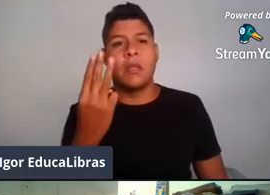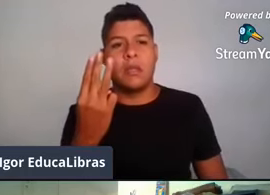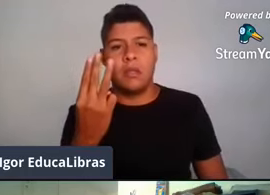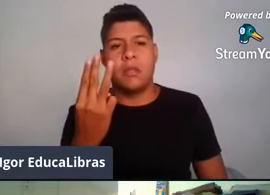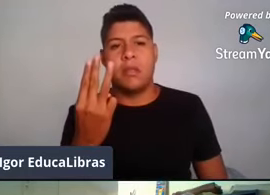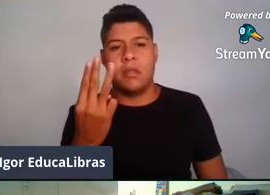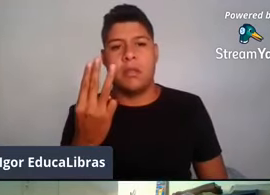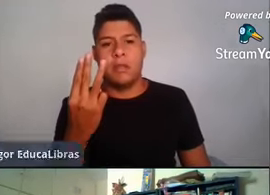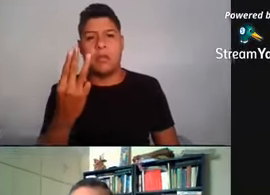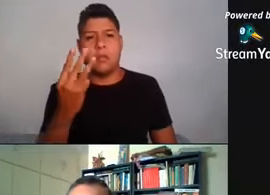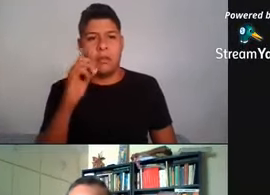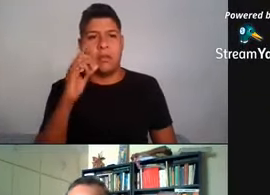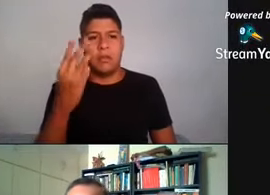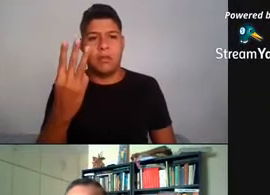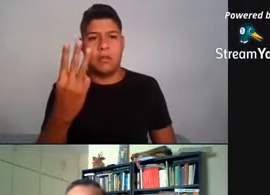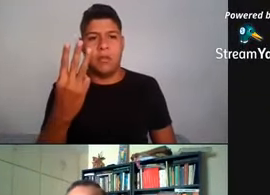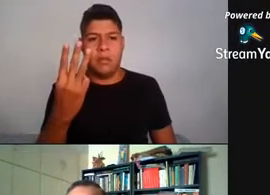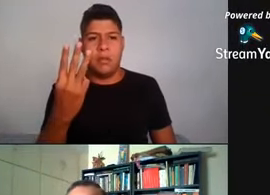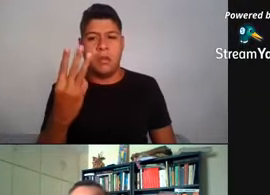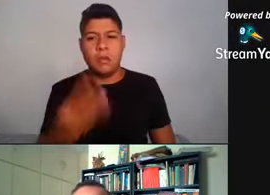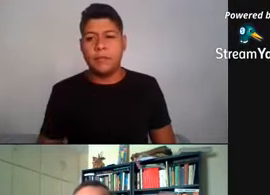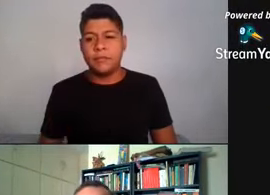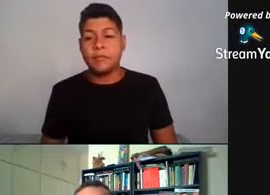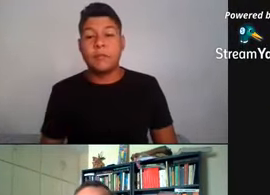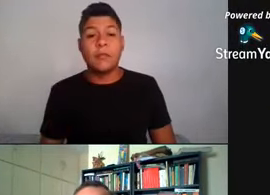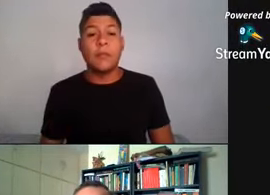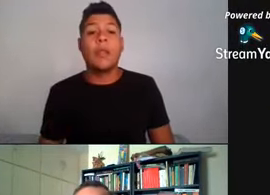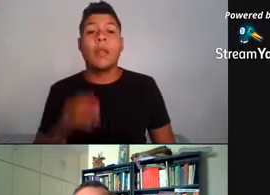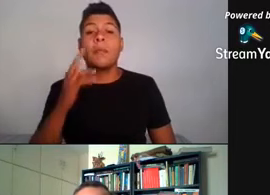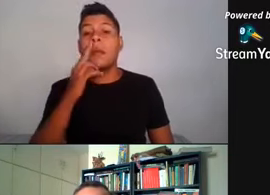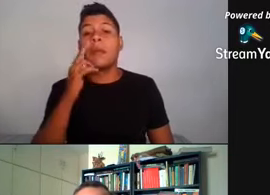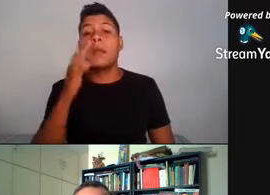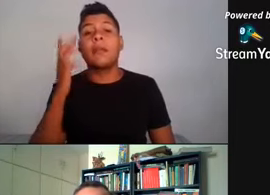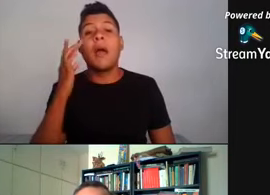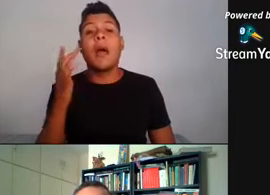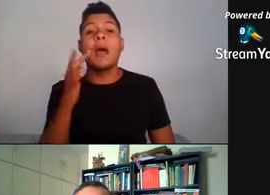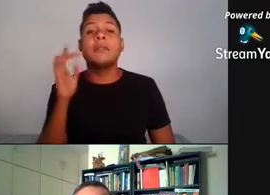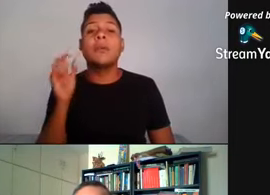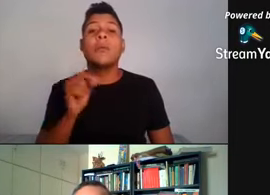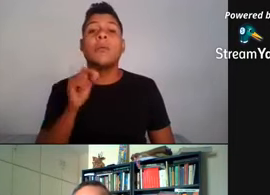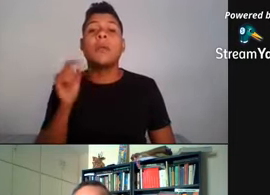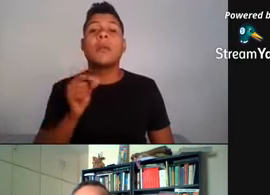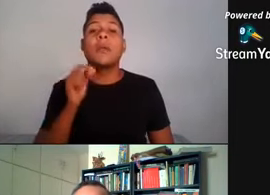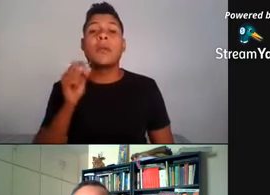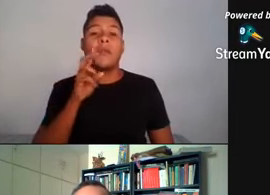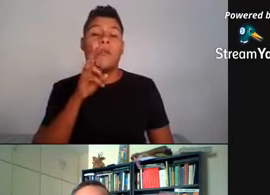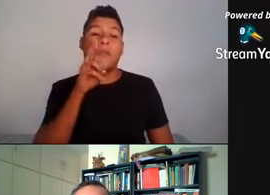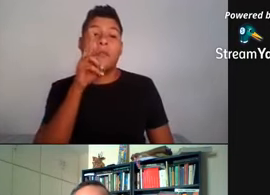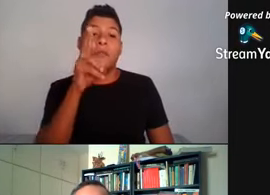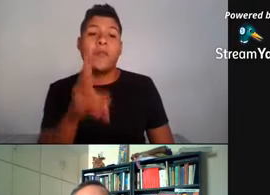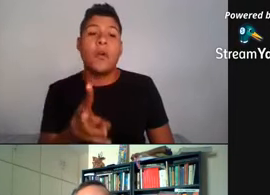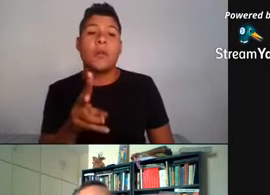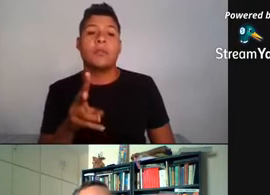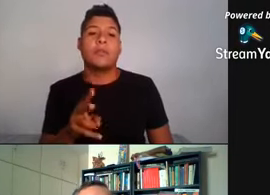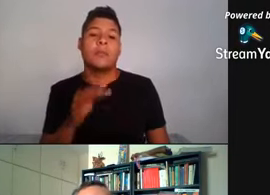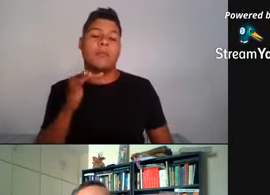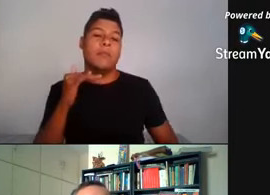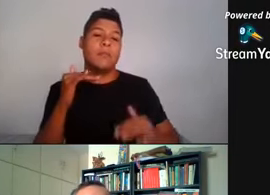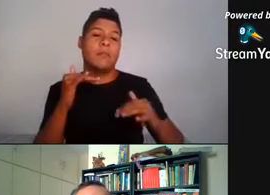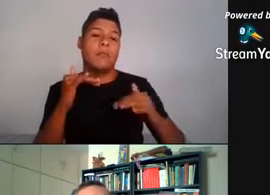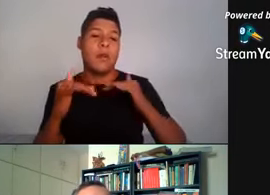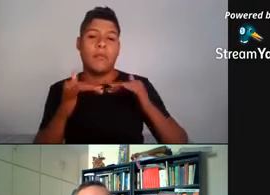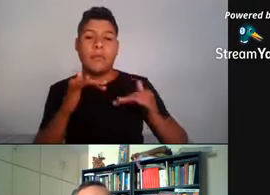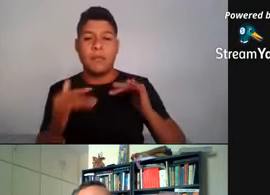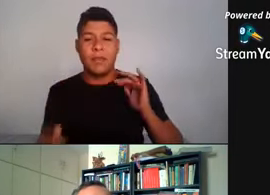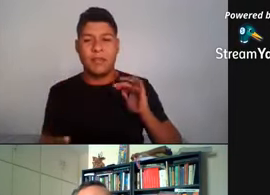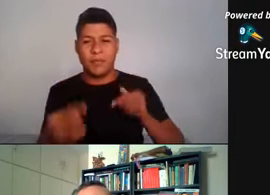Isso. Marinalva, o que você acha dessa questão do fortalecimento do movimento político da pessoa com